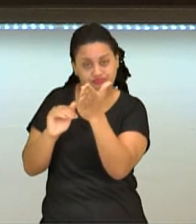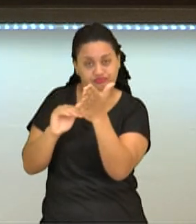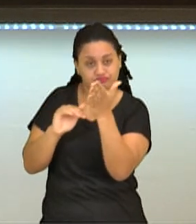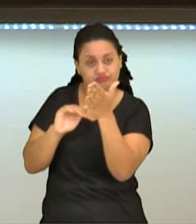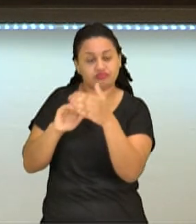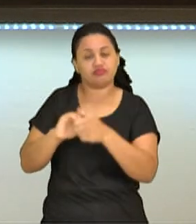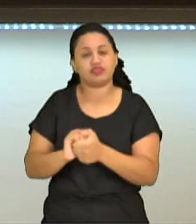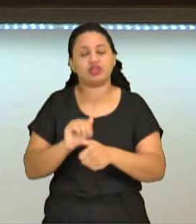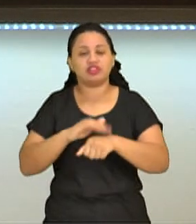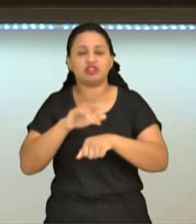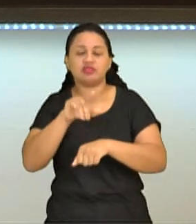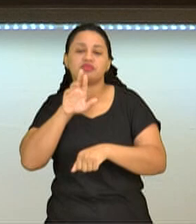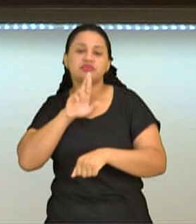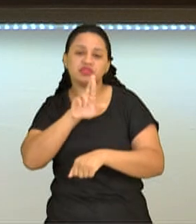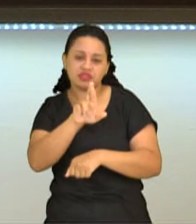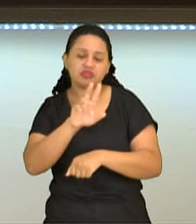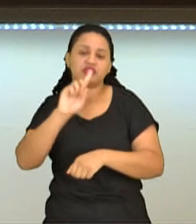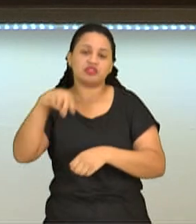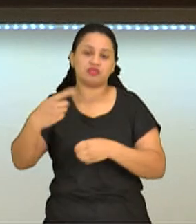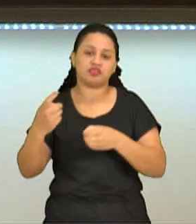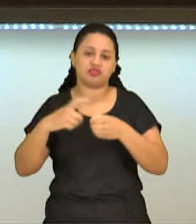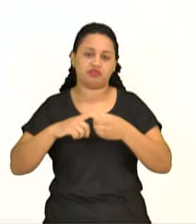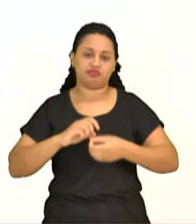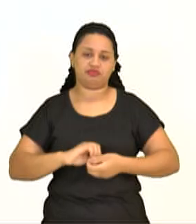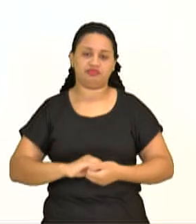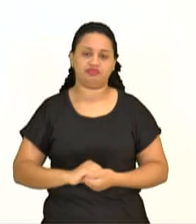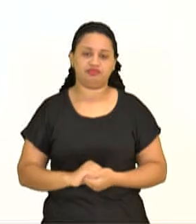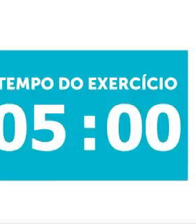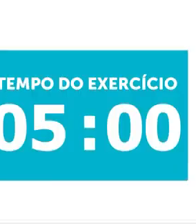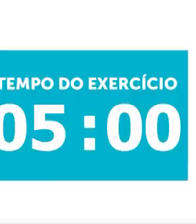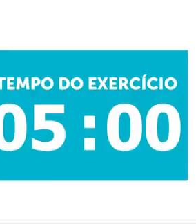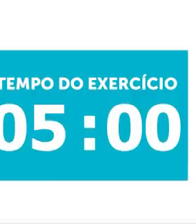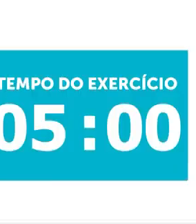também. Um tempo para vocês e a gente já volta.